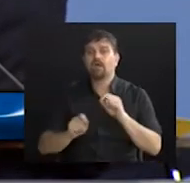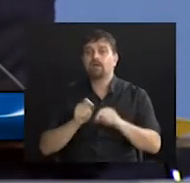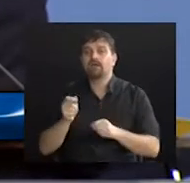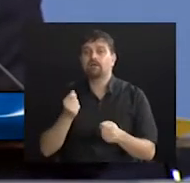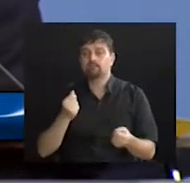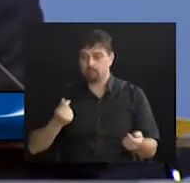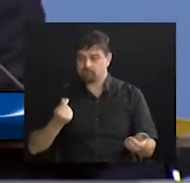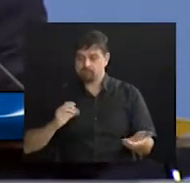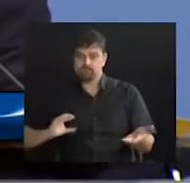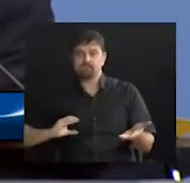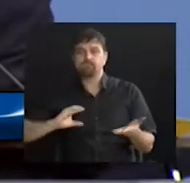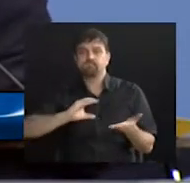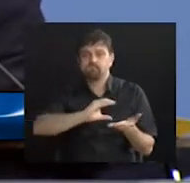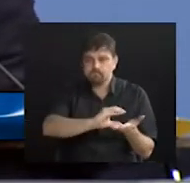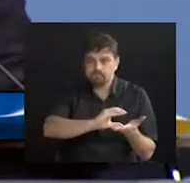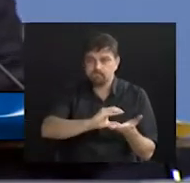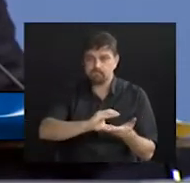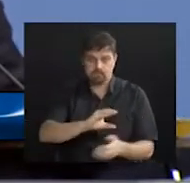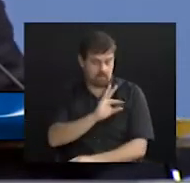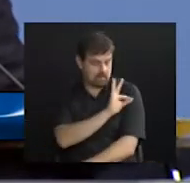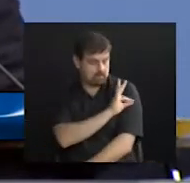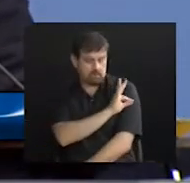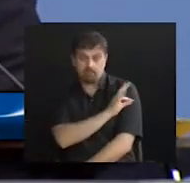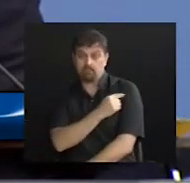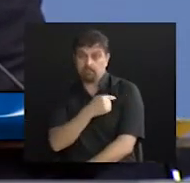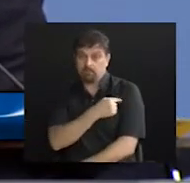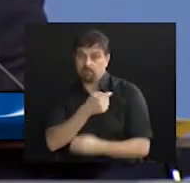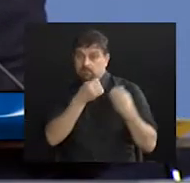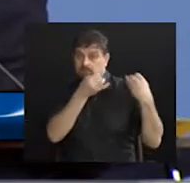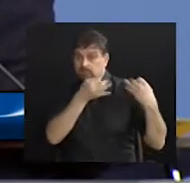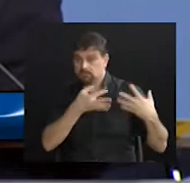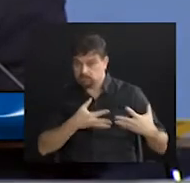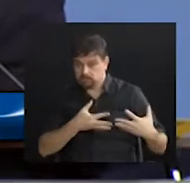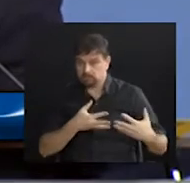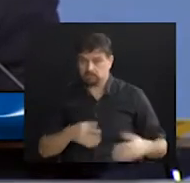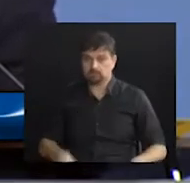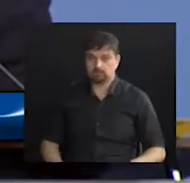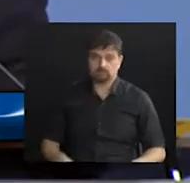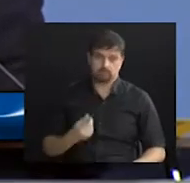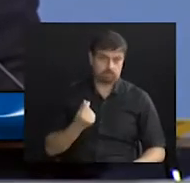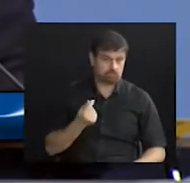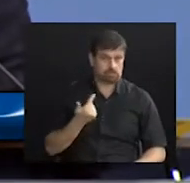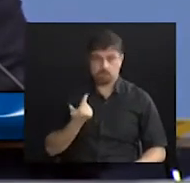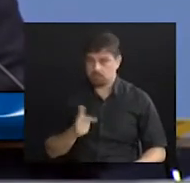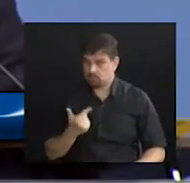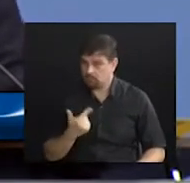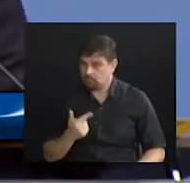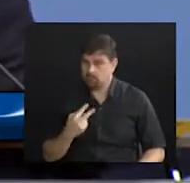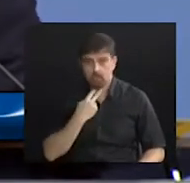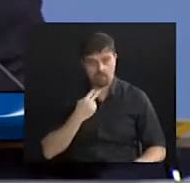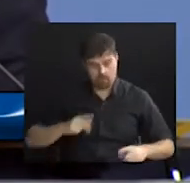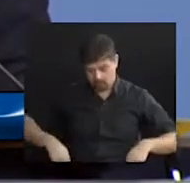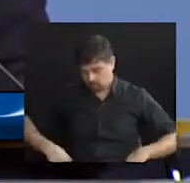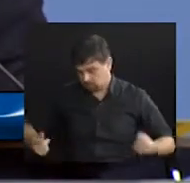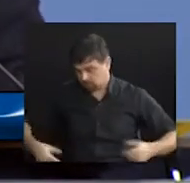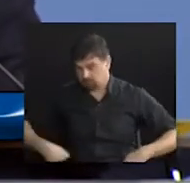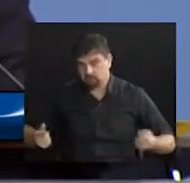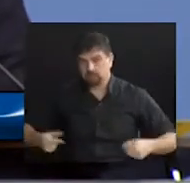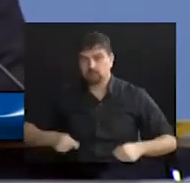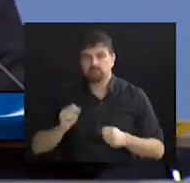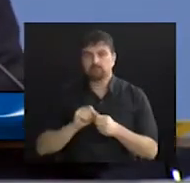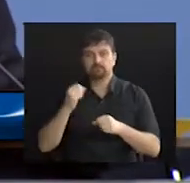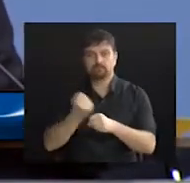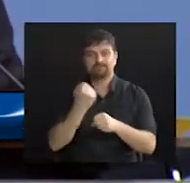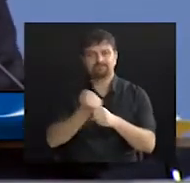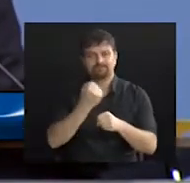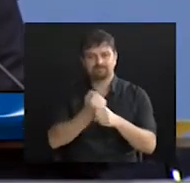tá curtindo a obra a prefeitura ela informa que não tem recursos não tá gastando o dinheiro e que tá fazendo